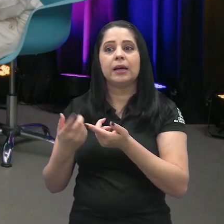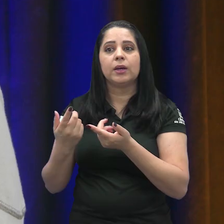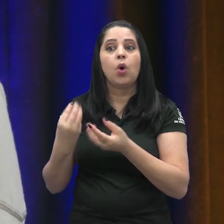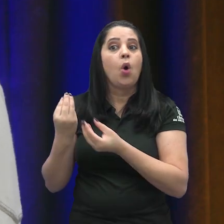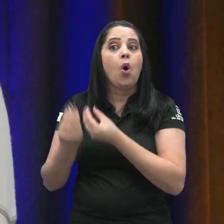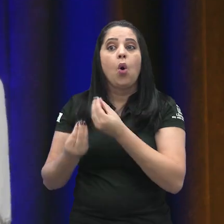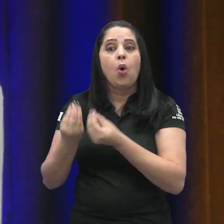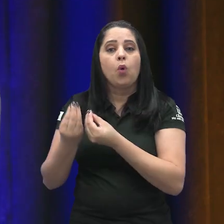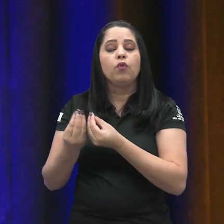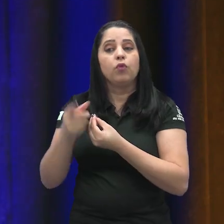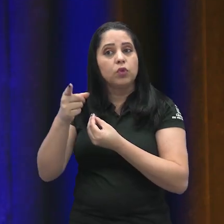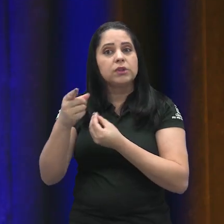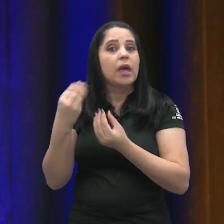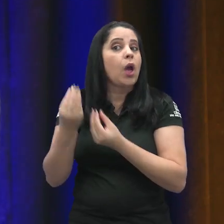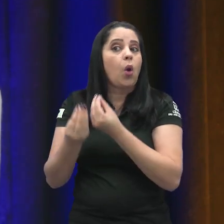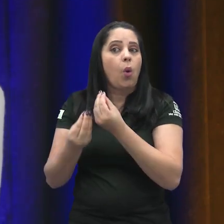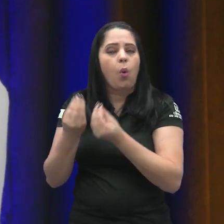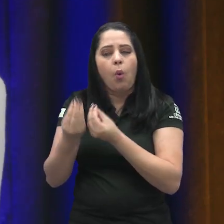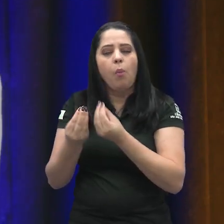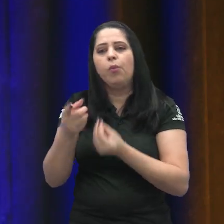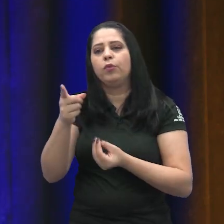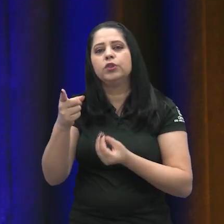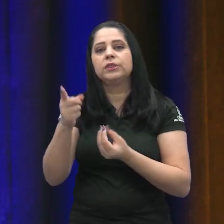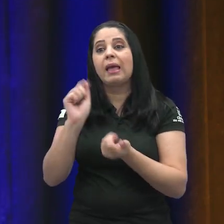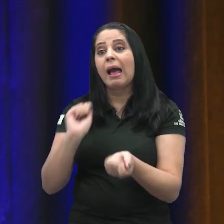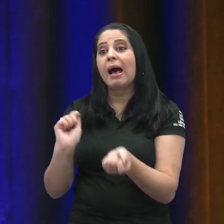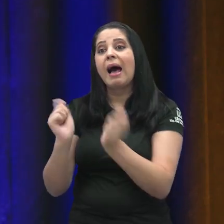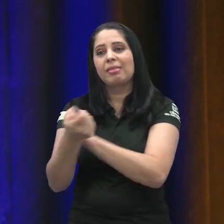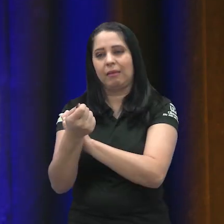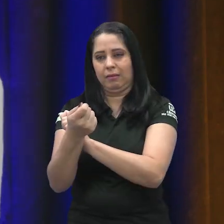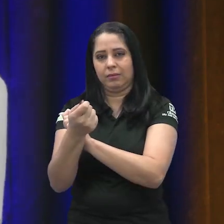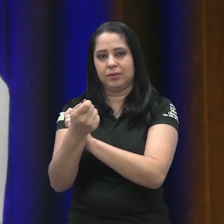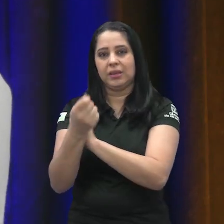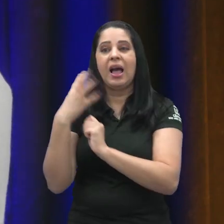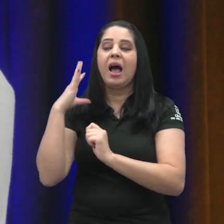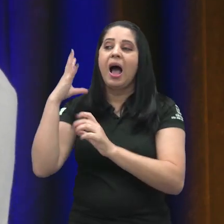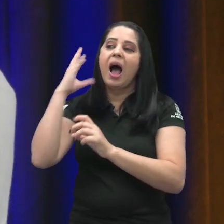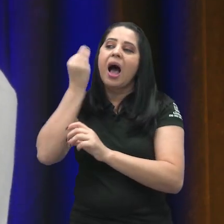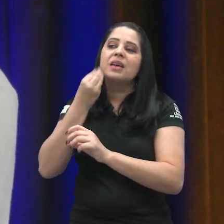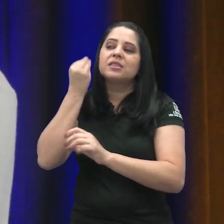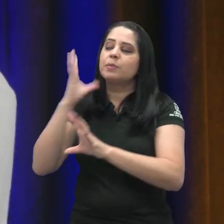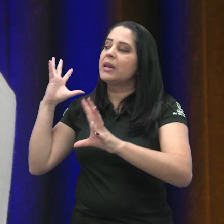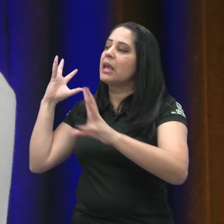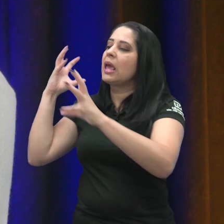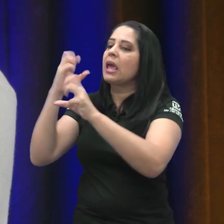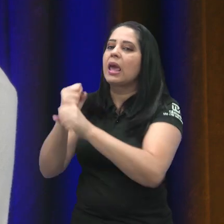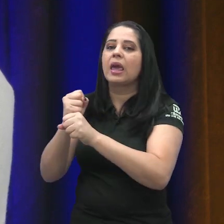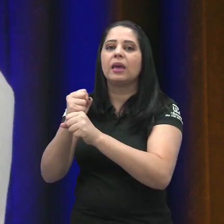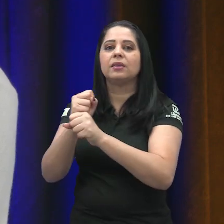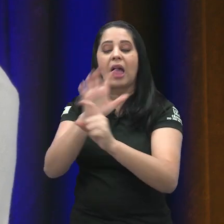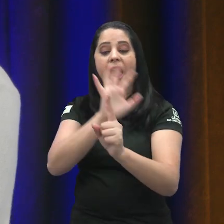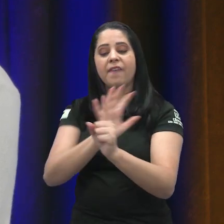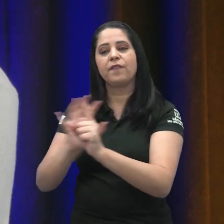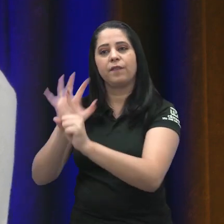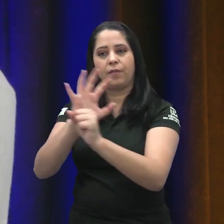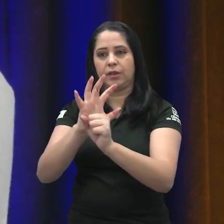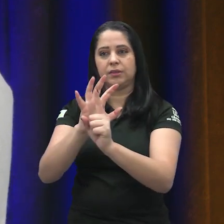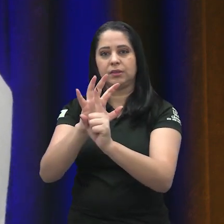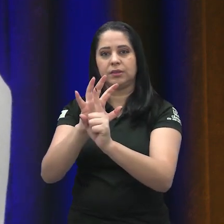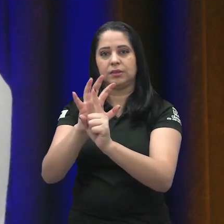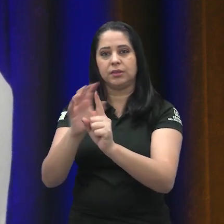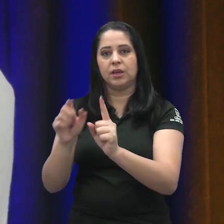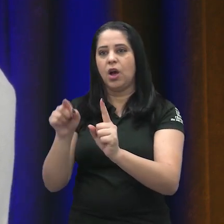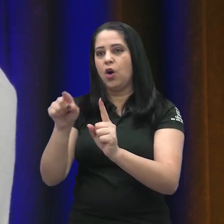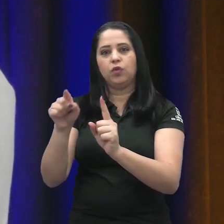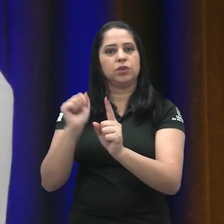sua rotina de espiritualidade, você como corredor, né? As suas experiências hoje, como elas interferem na sua